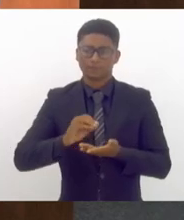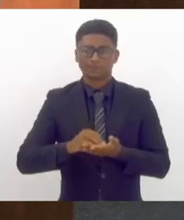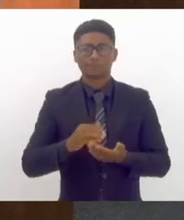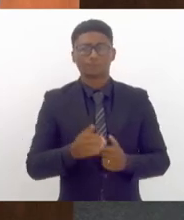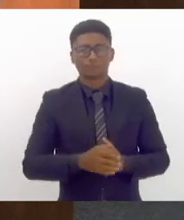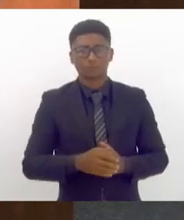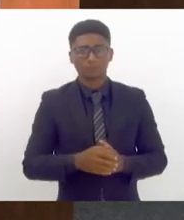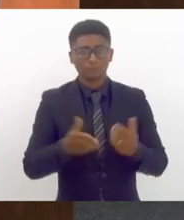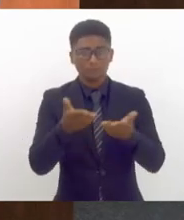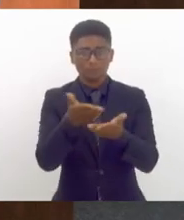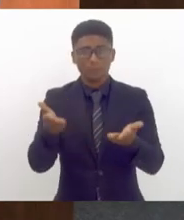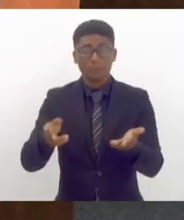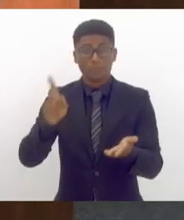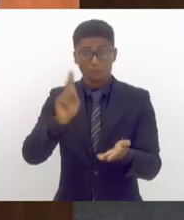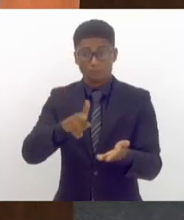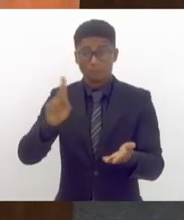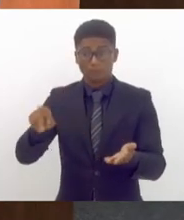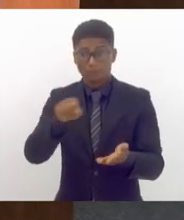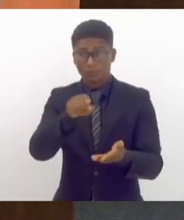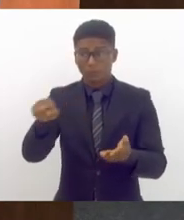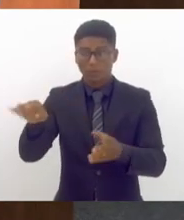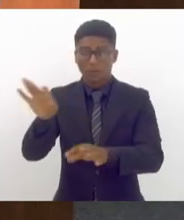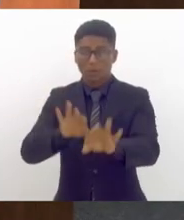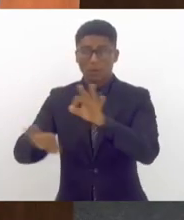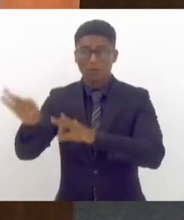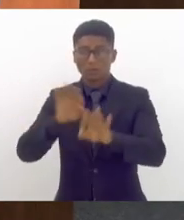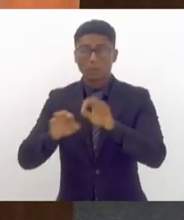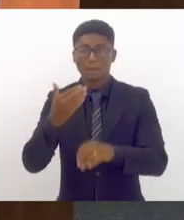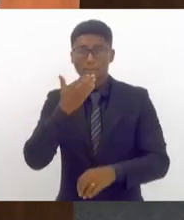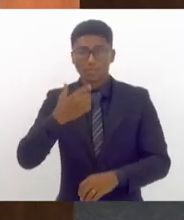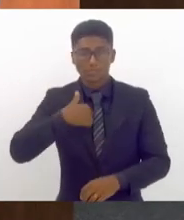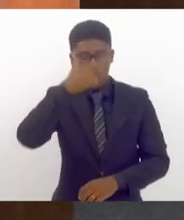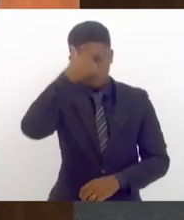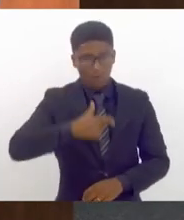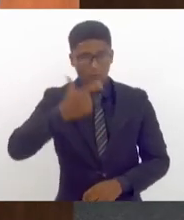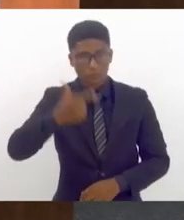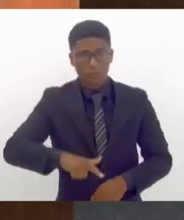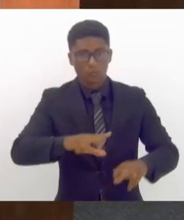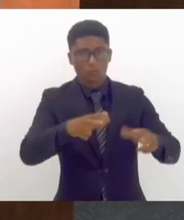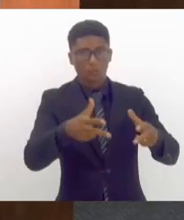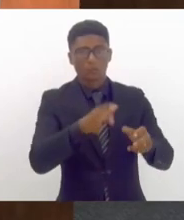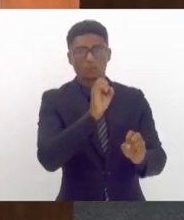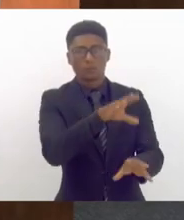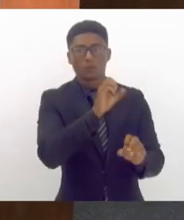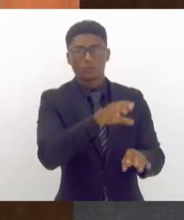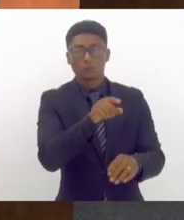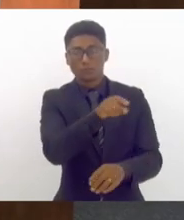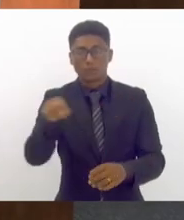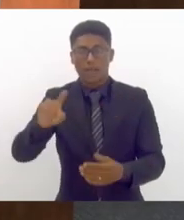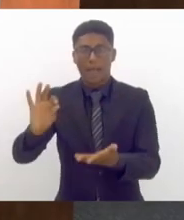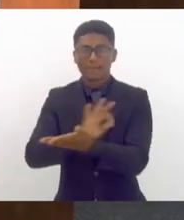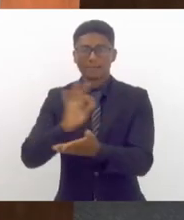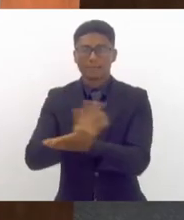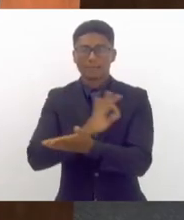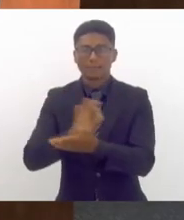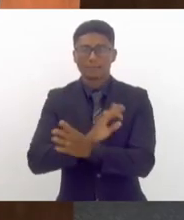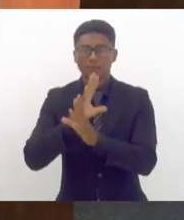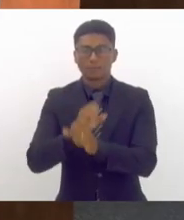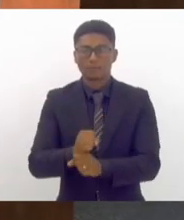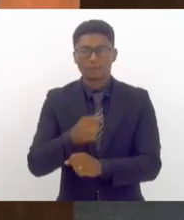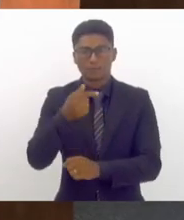organizaram pedindo a nossa recondução à presidência da Comissão de Educação reuniu mais de 7.500 assinaturas em uma